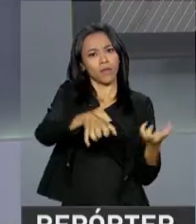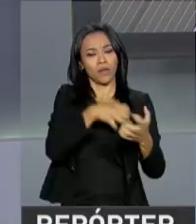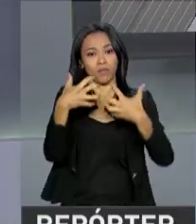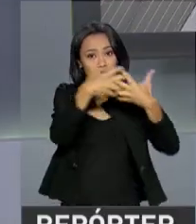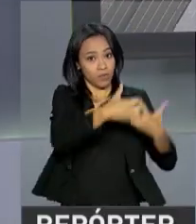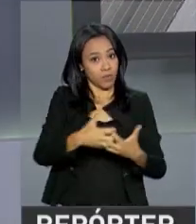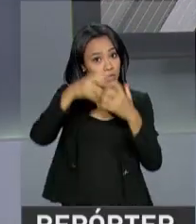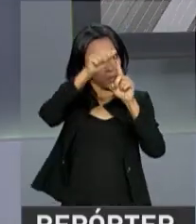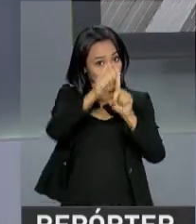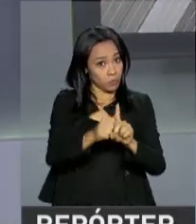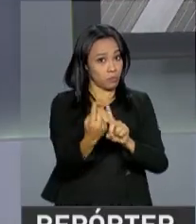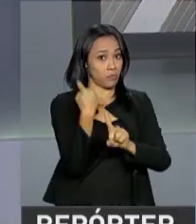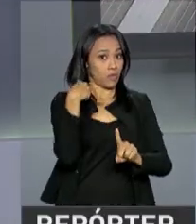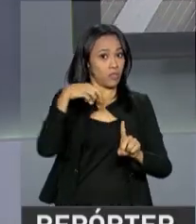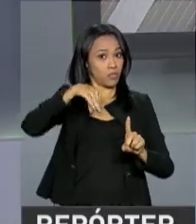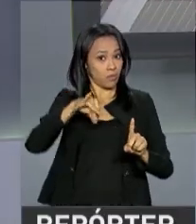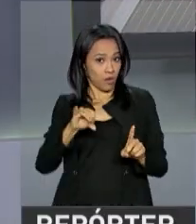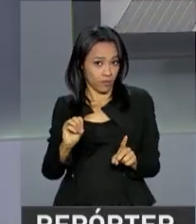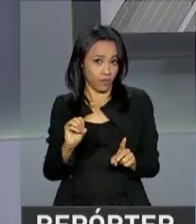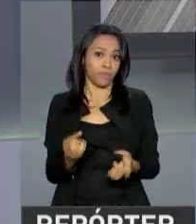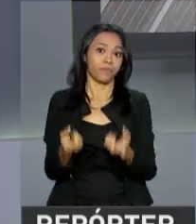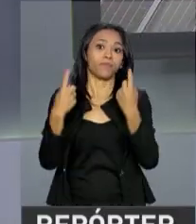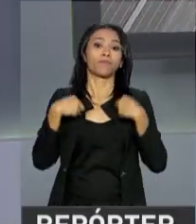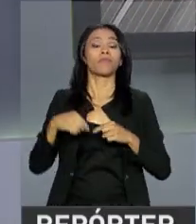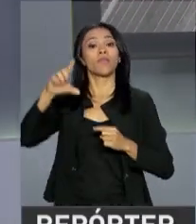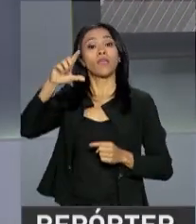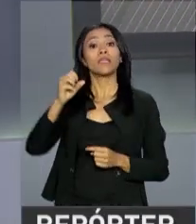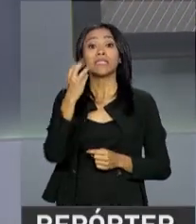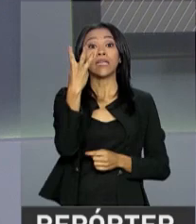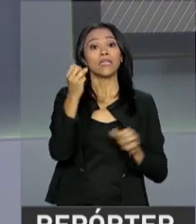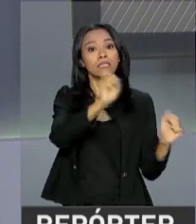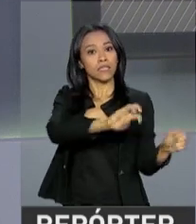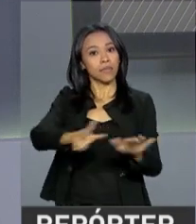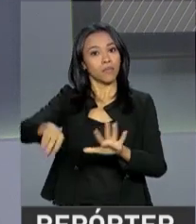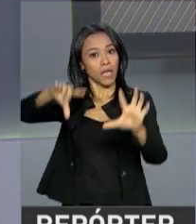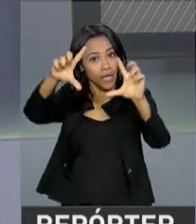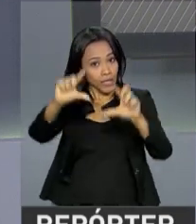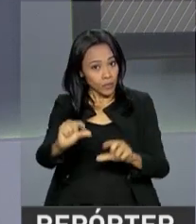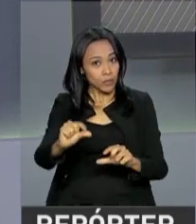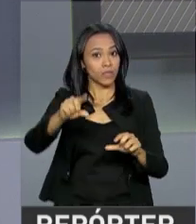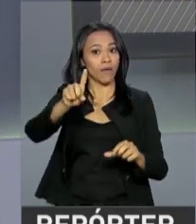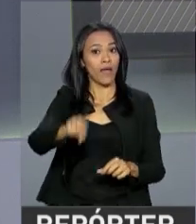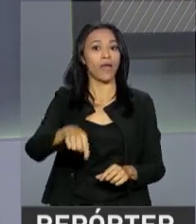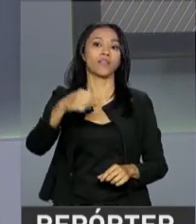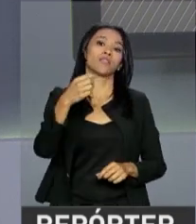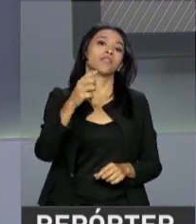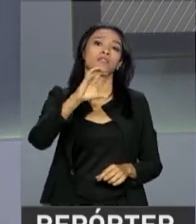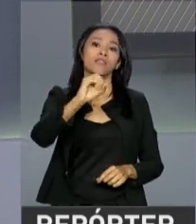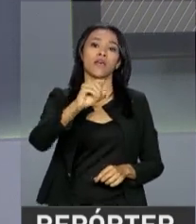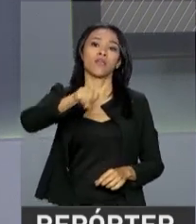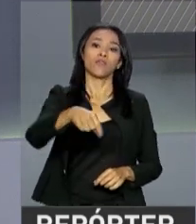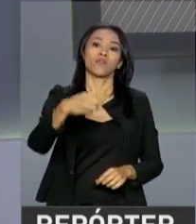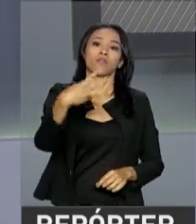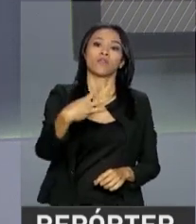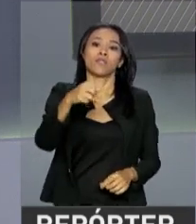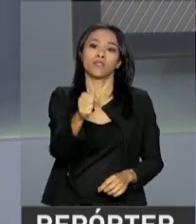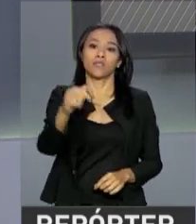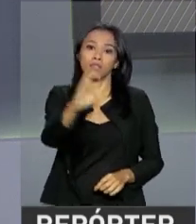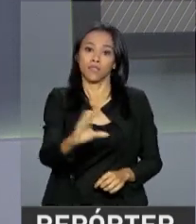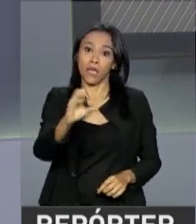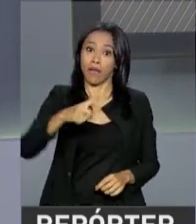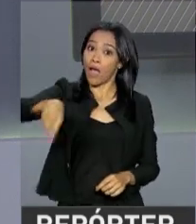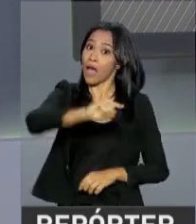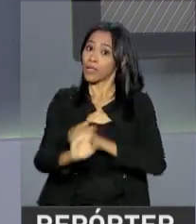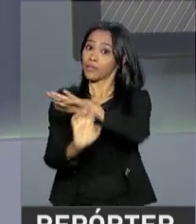após três semanas a redução média no preço do combustível na bomba é de 37 centavos as empresas terão um prazo